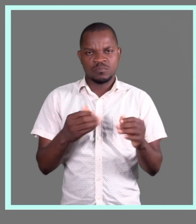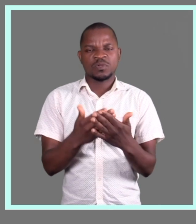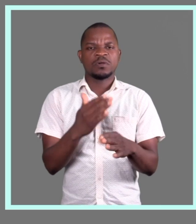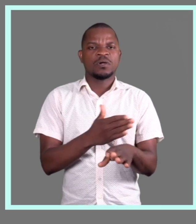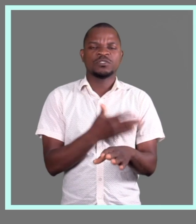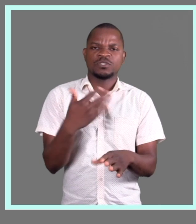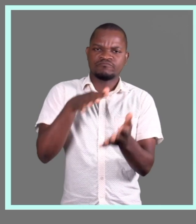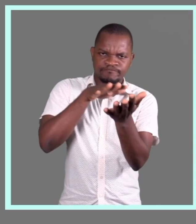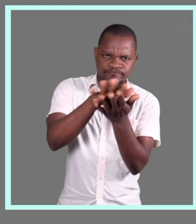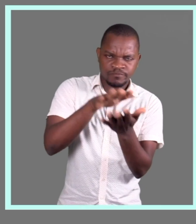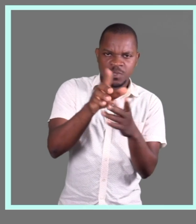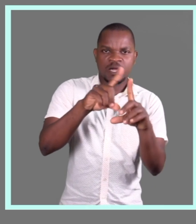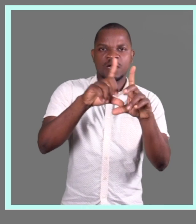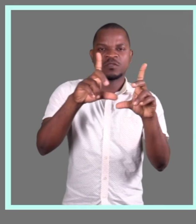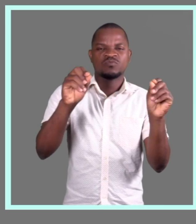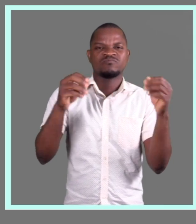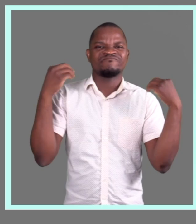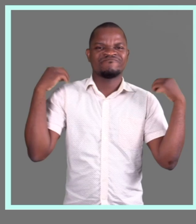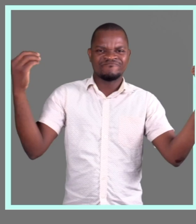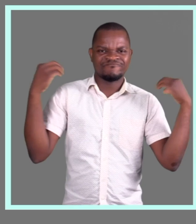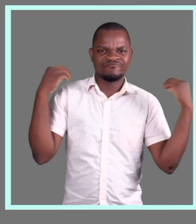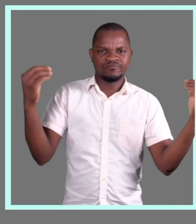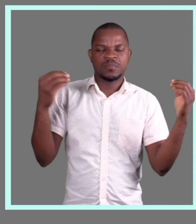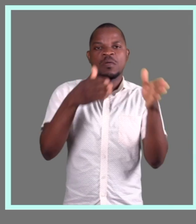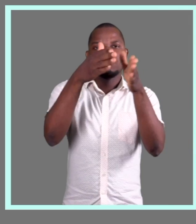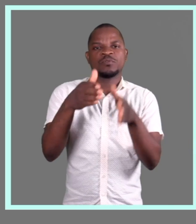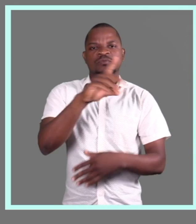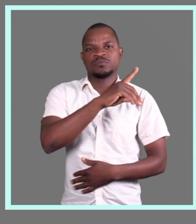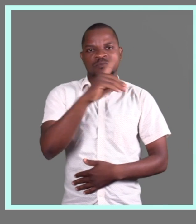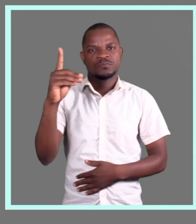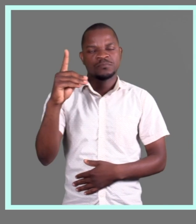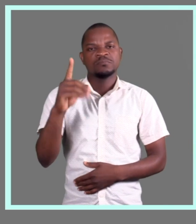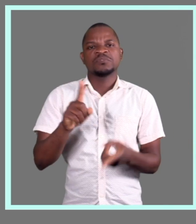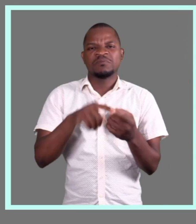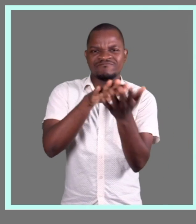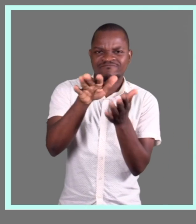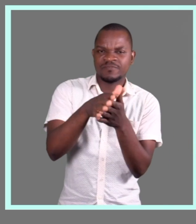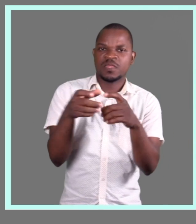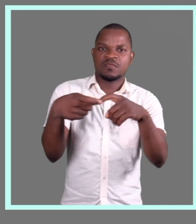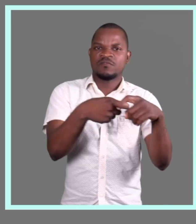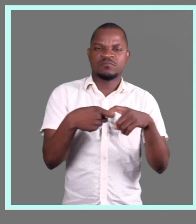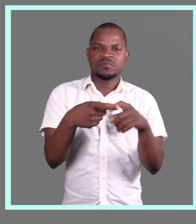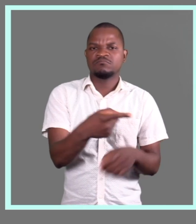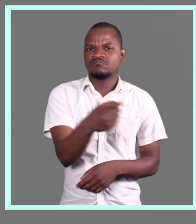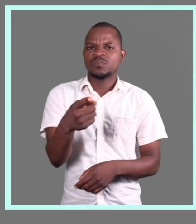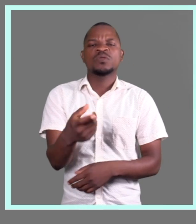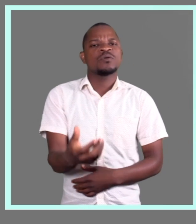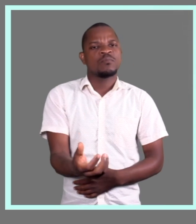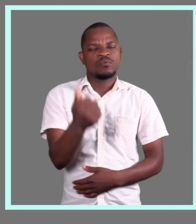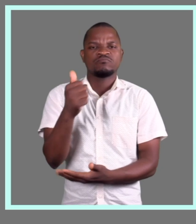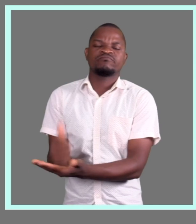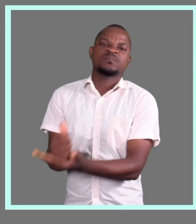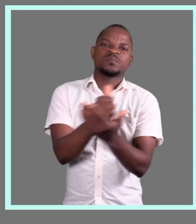sensibilizamos sobre a reabilitação, como estamos focalizados também nessa área de RBC, né? orientar as famílias para